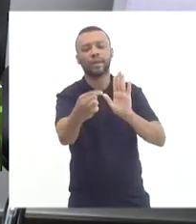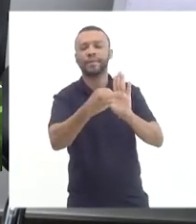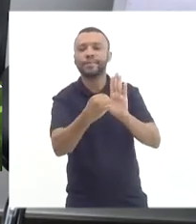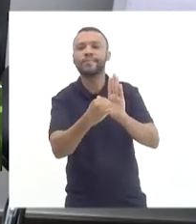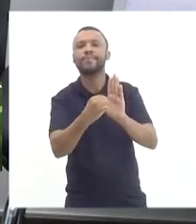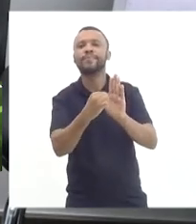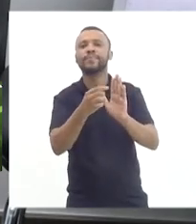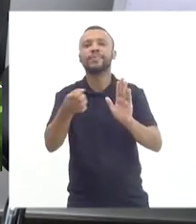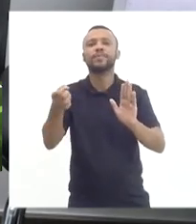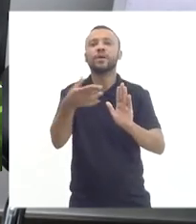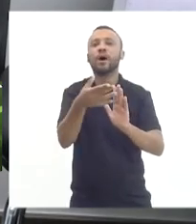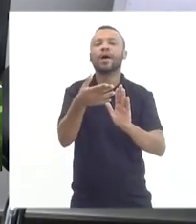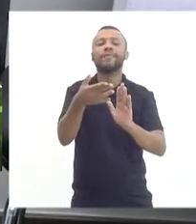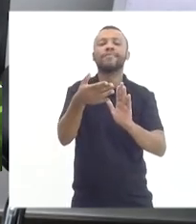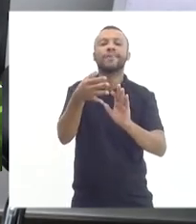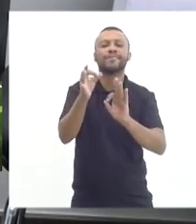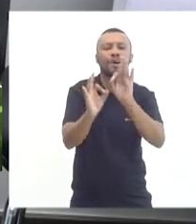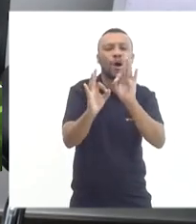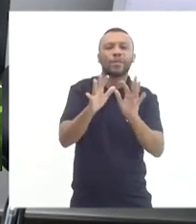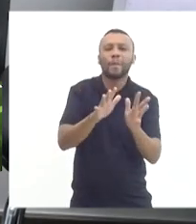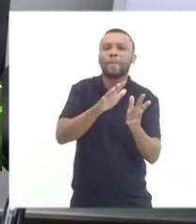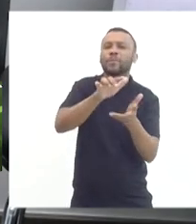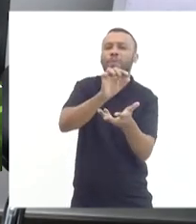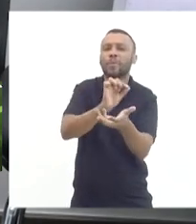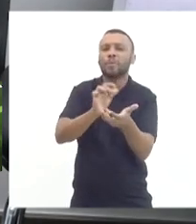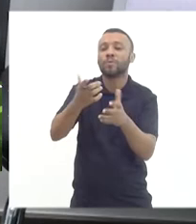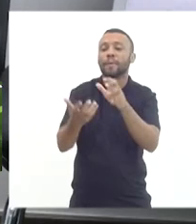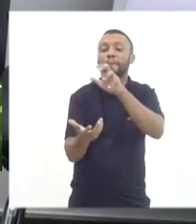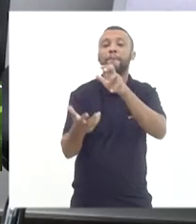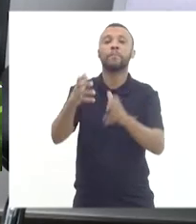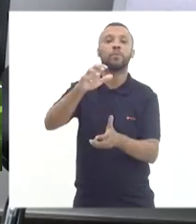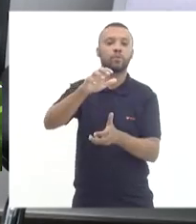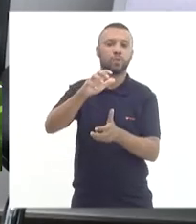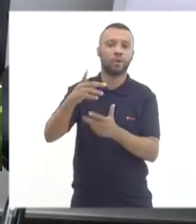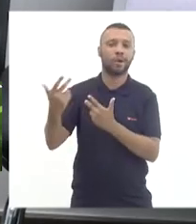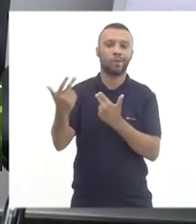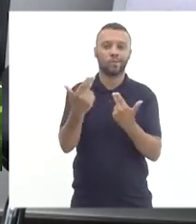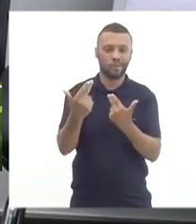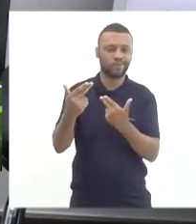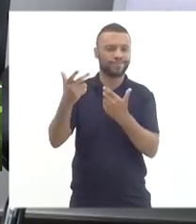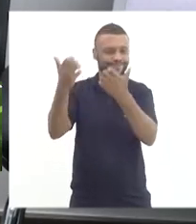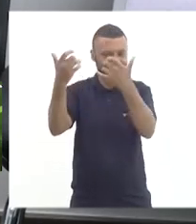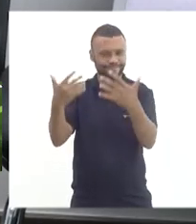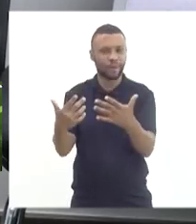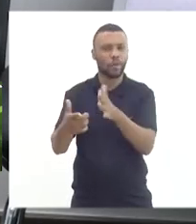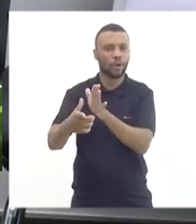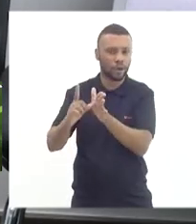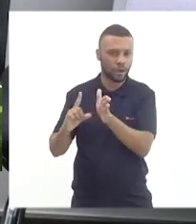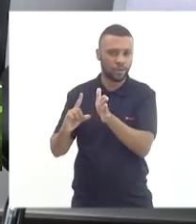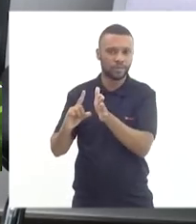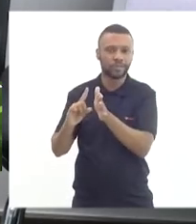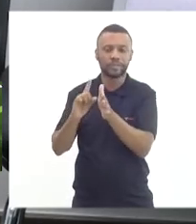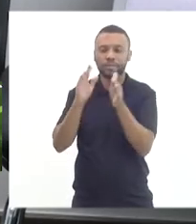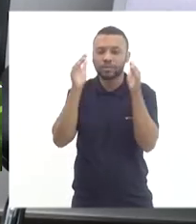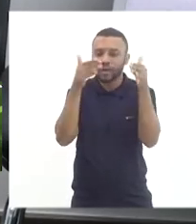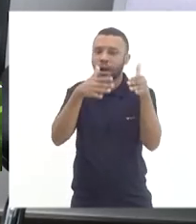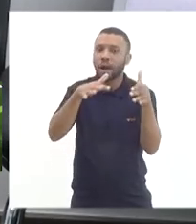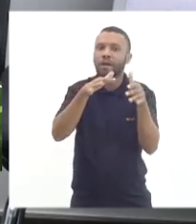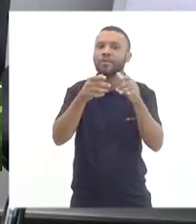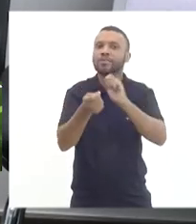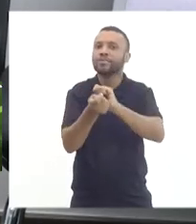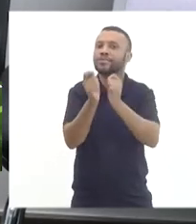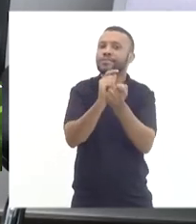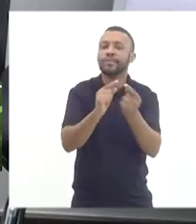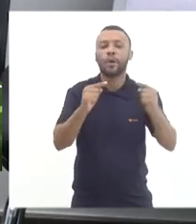nessa nova ordem mundial, como bem disse também a doutora Vanessa, nessa linha de compliance,